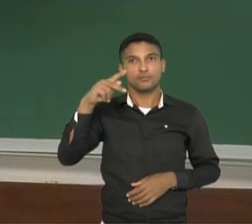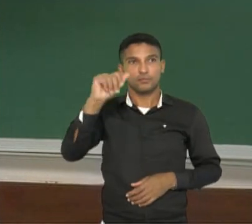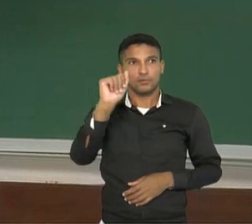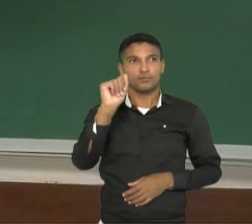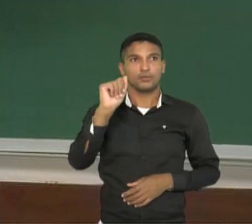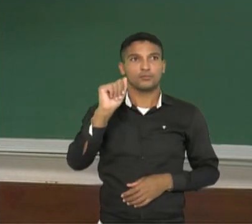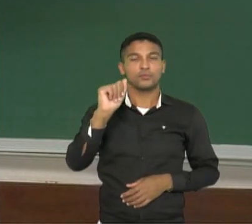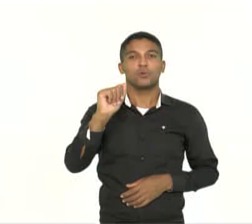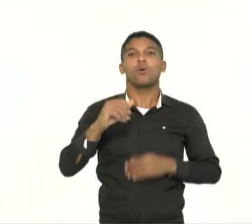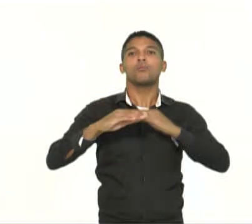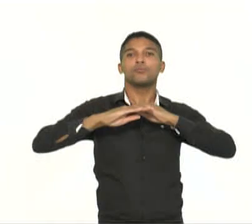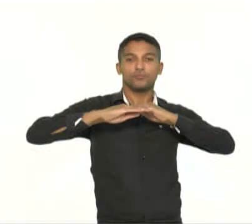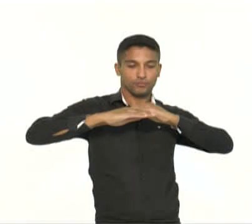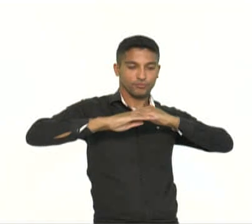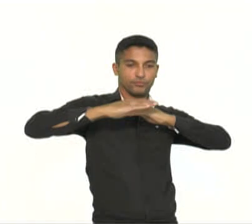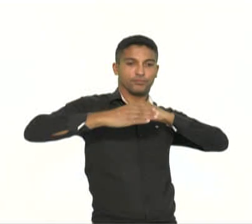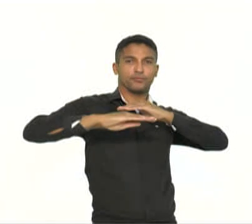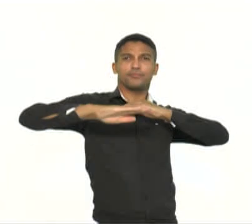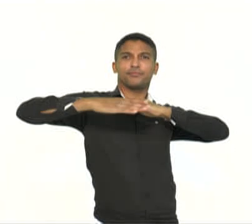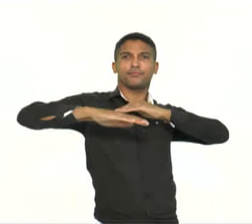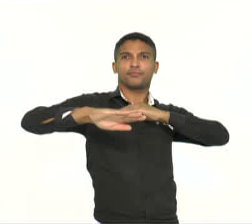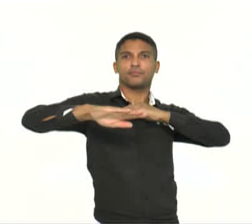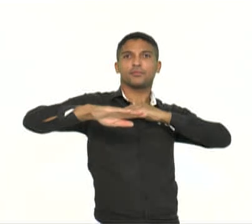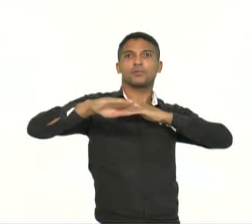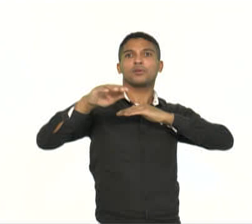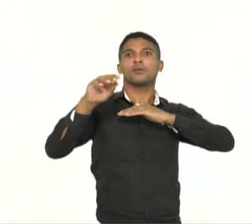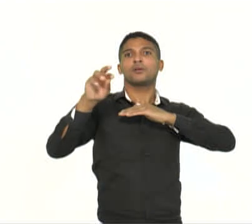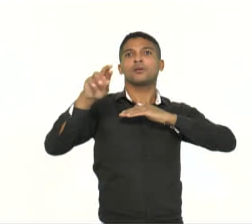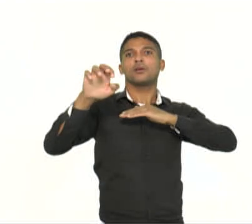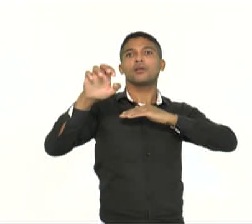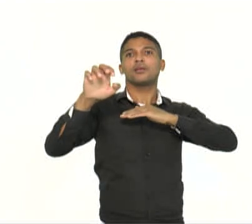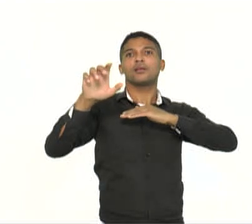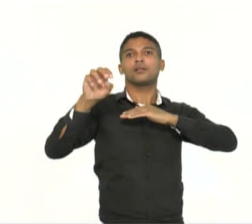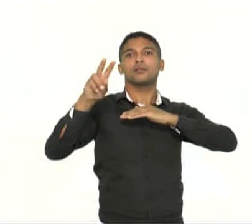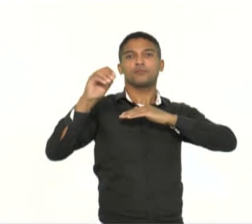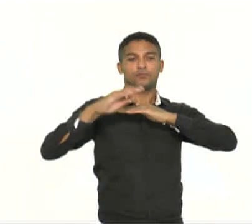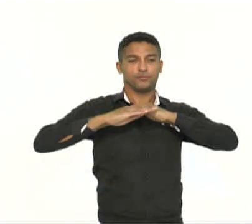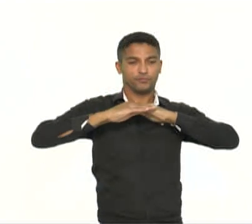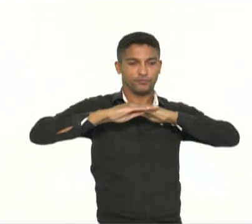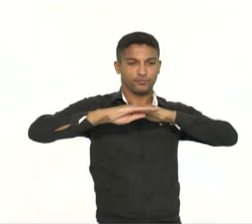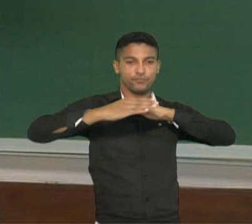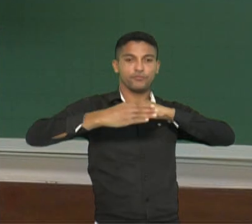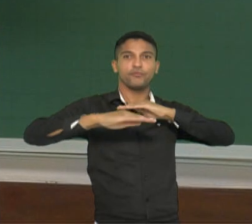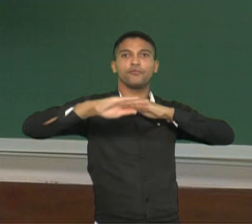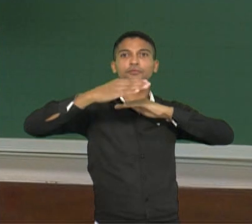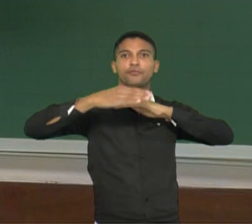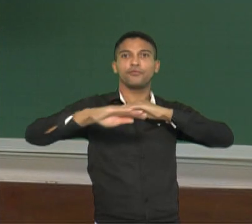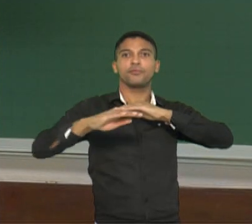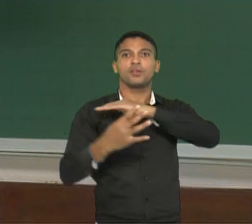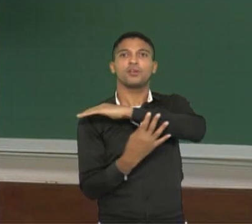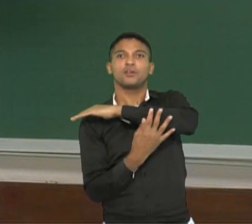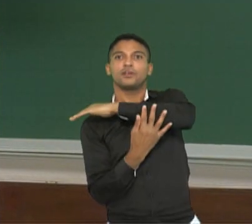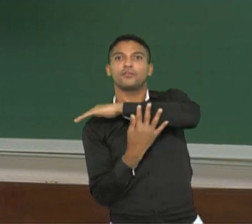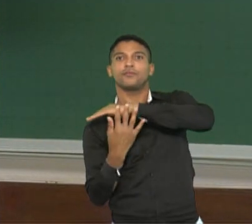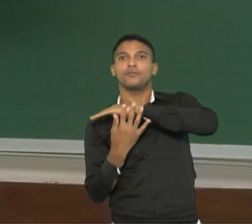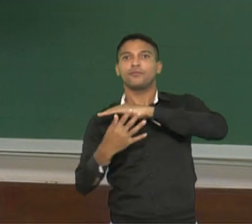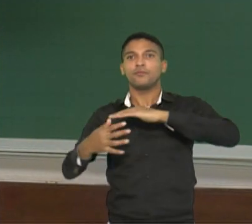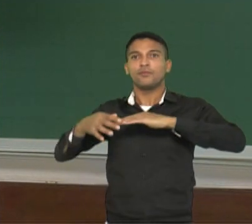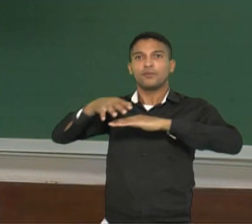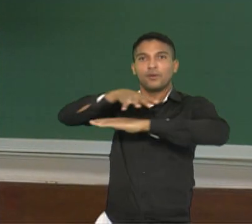relevo. Então vamos olhar aqui com bastante atenção. Este mapa, se você acompanhar aqui, ele apresenta